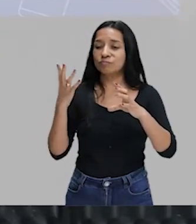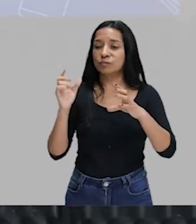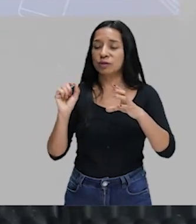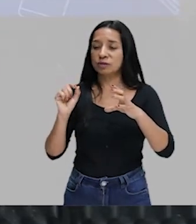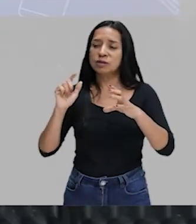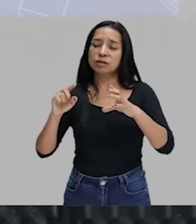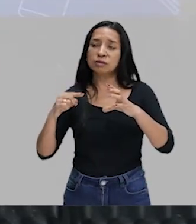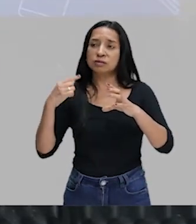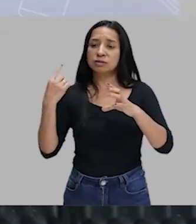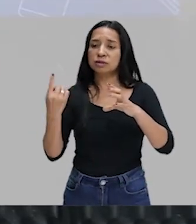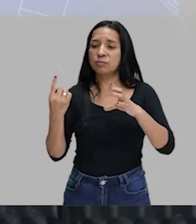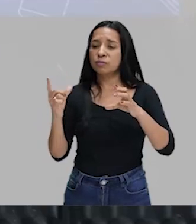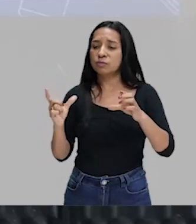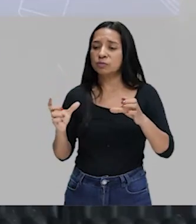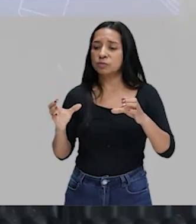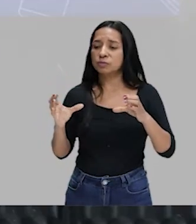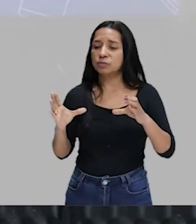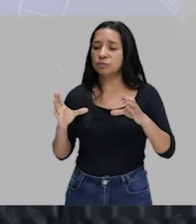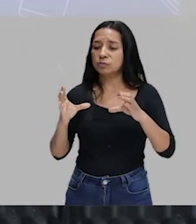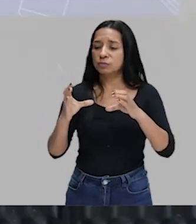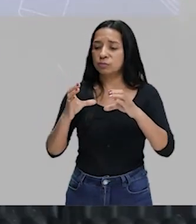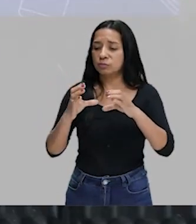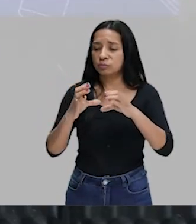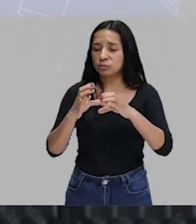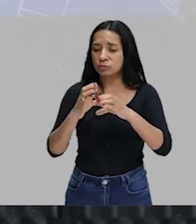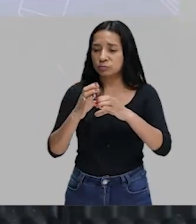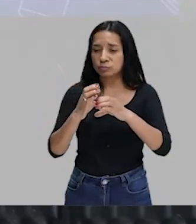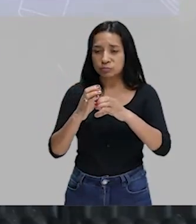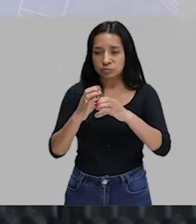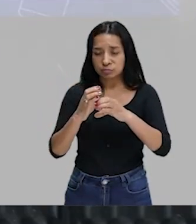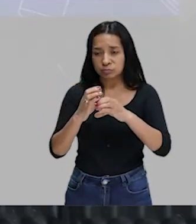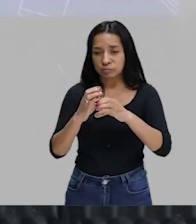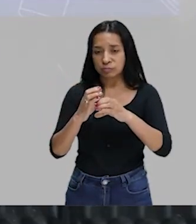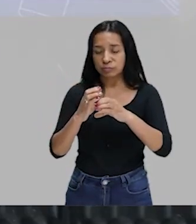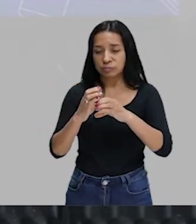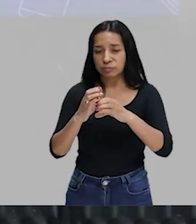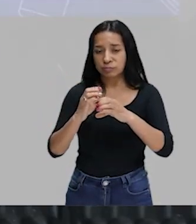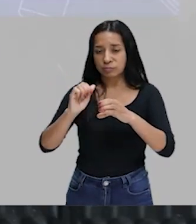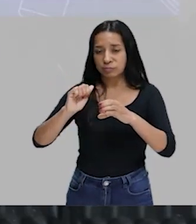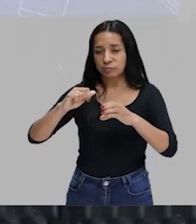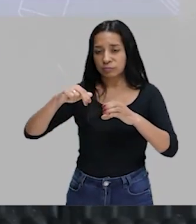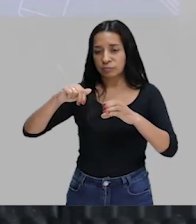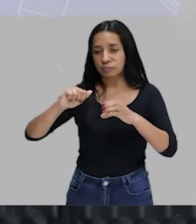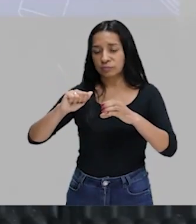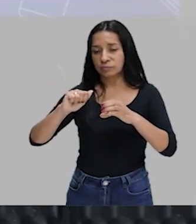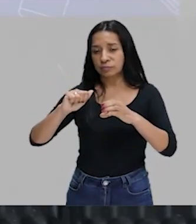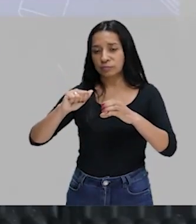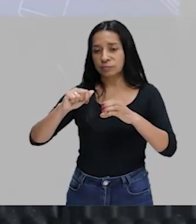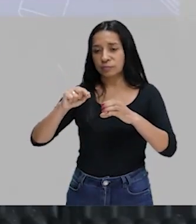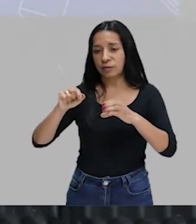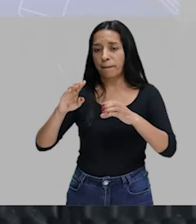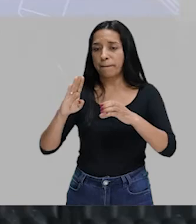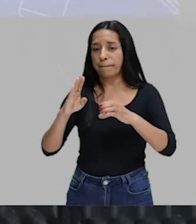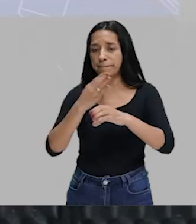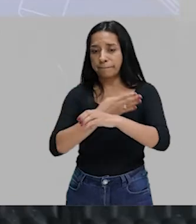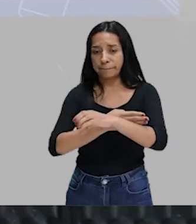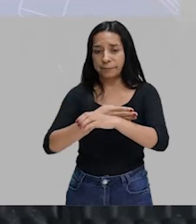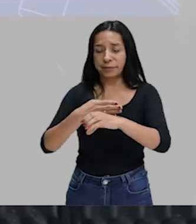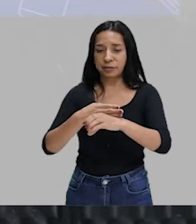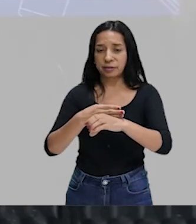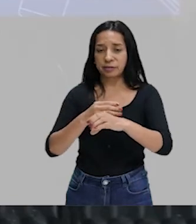E depois ele vai se reduzir a essa anã que nós chamamos de anã branca, certo? Não explode em supernova,